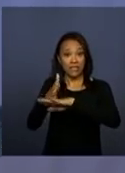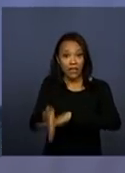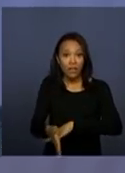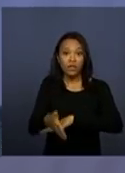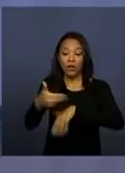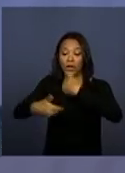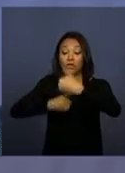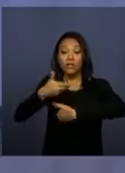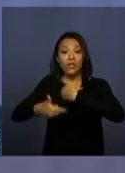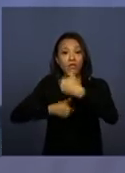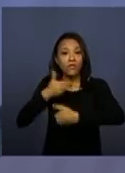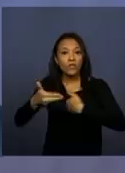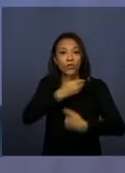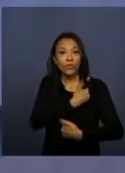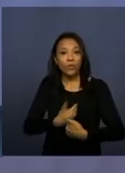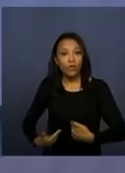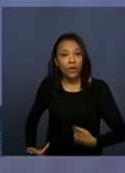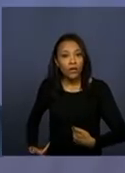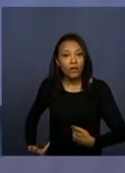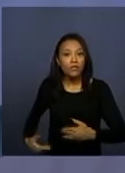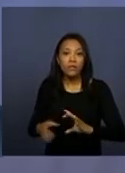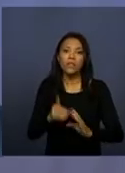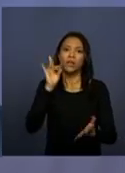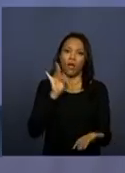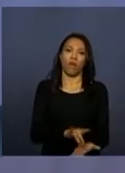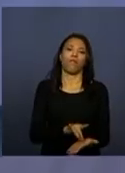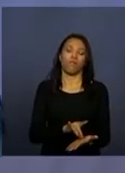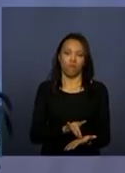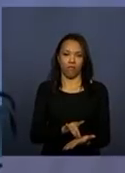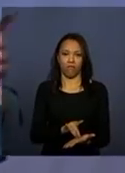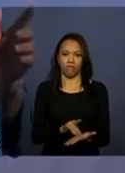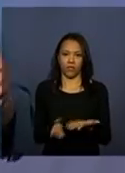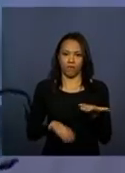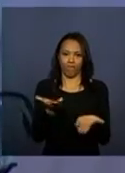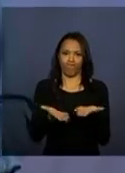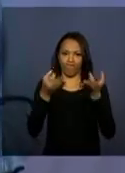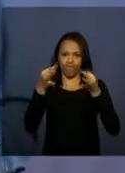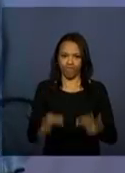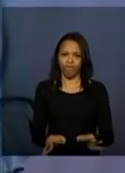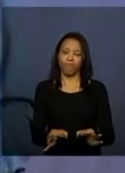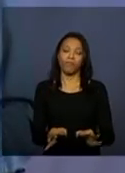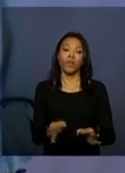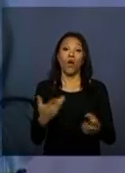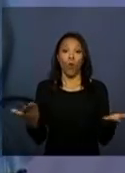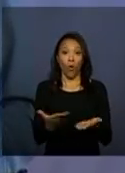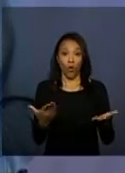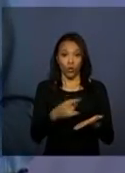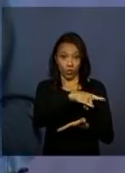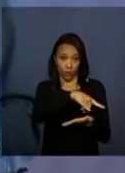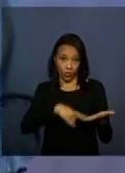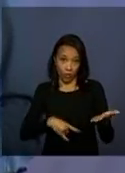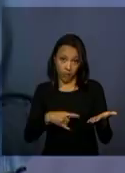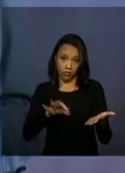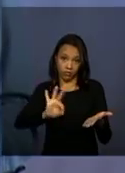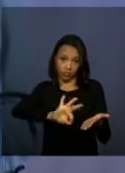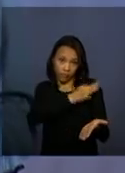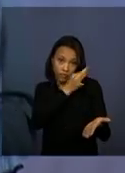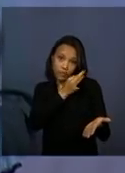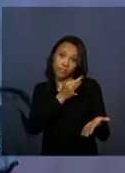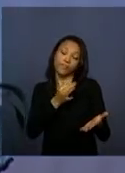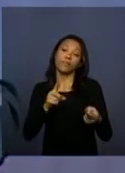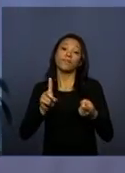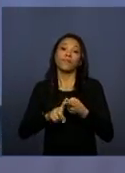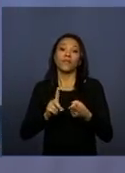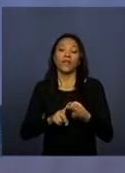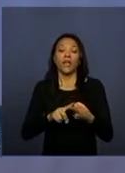públicos seja uma realidade. O convênio assinado hoje entre a